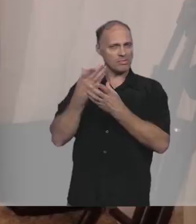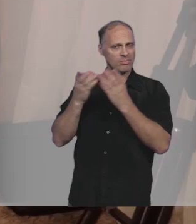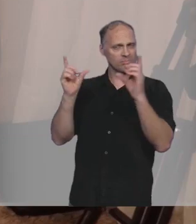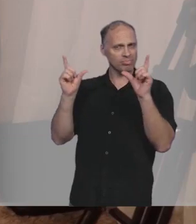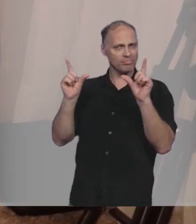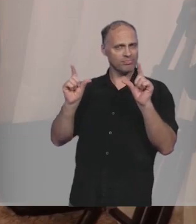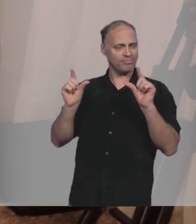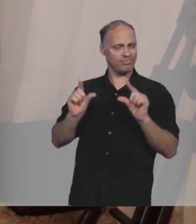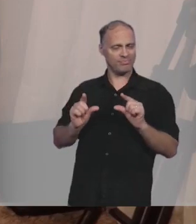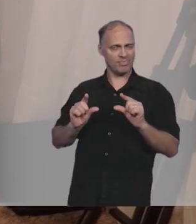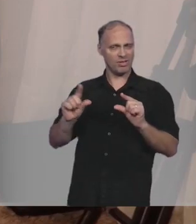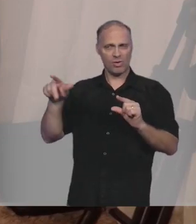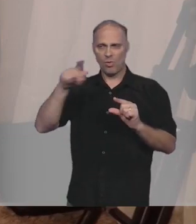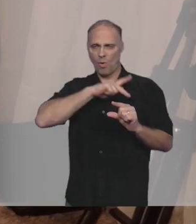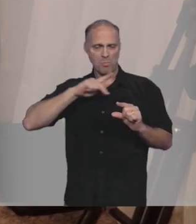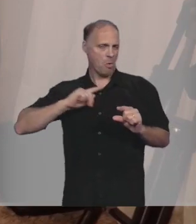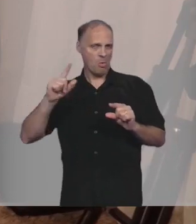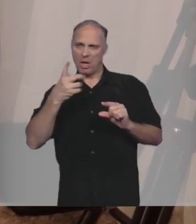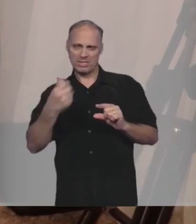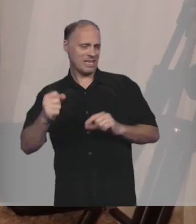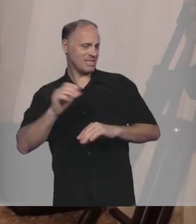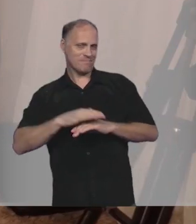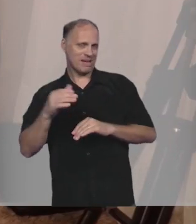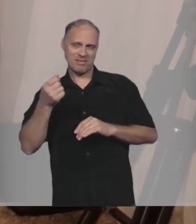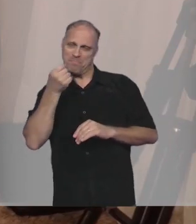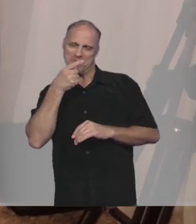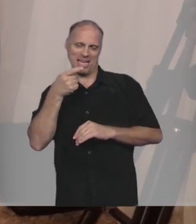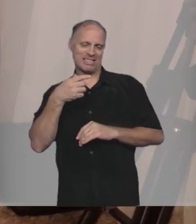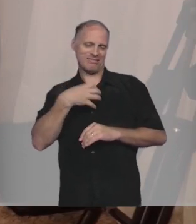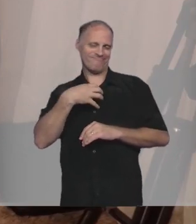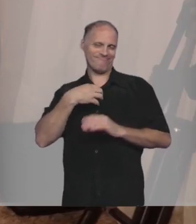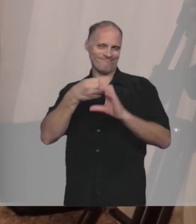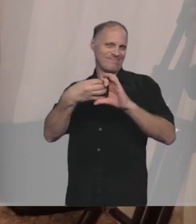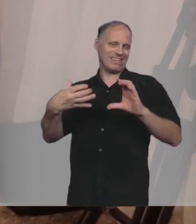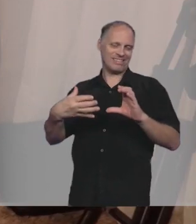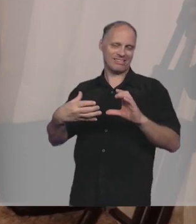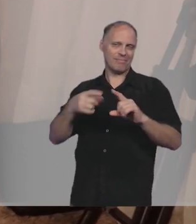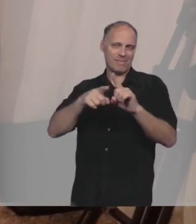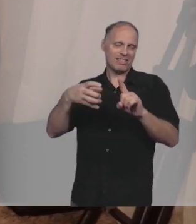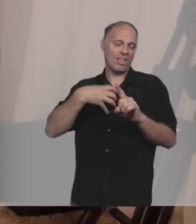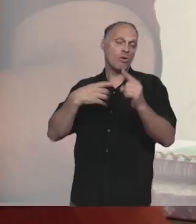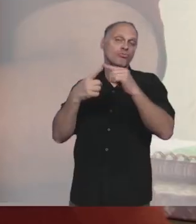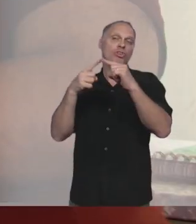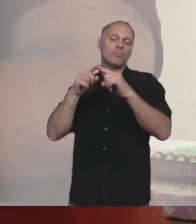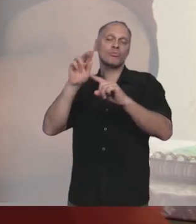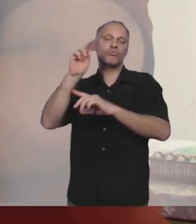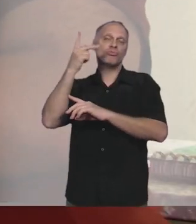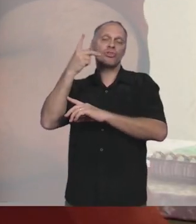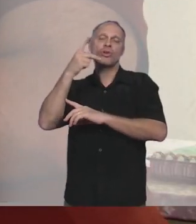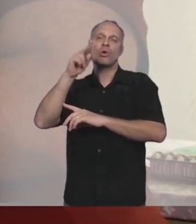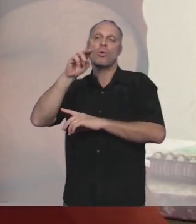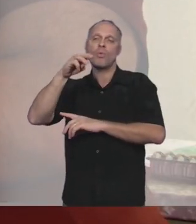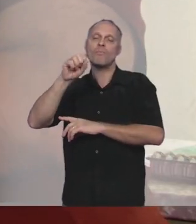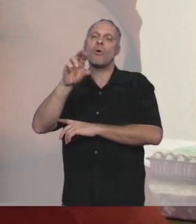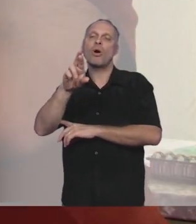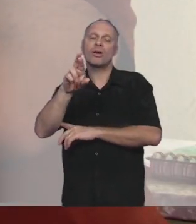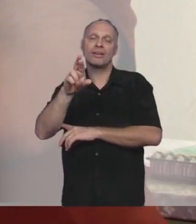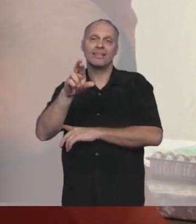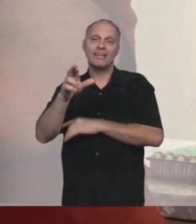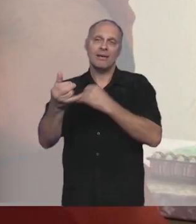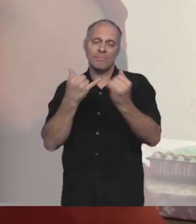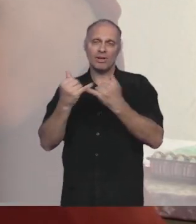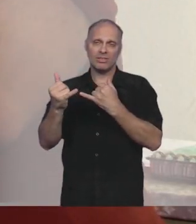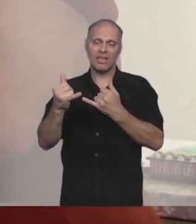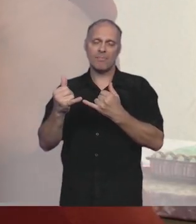é um tipo de humor, né? Mas por exemplo, pegando o analista, né? Eu não vejo isso, assim, eu